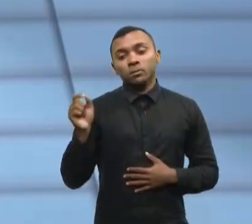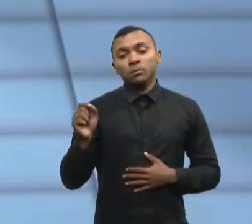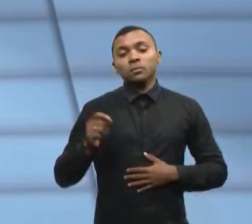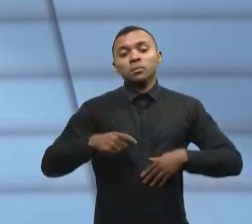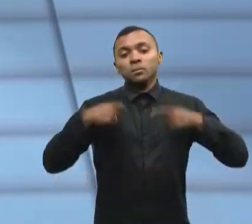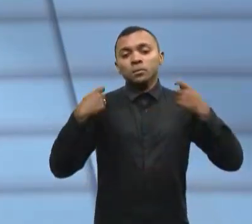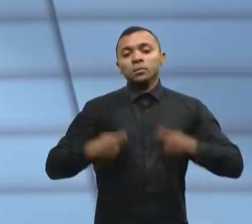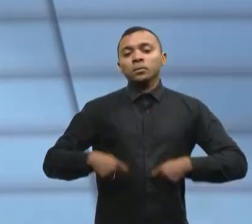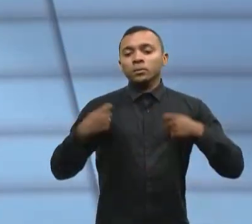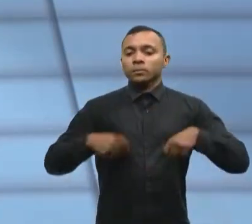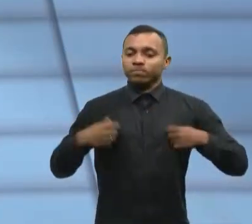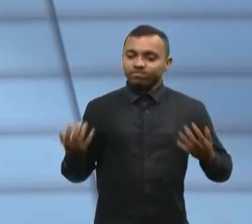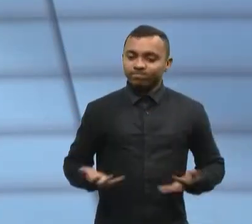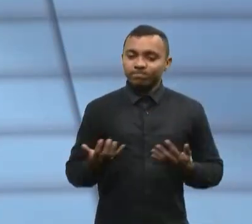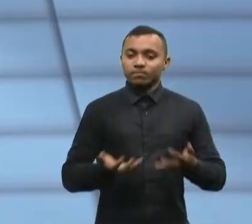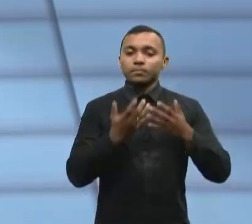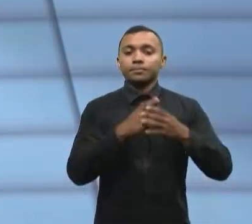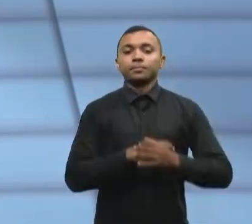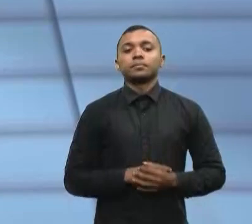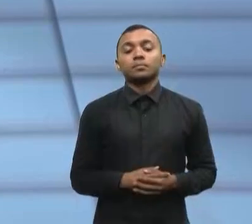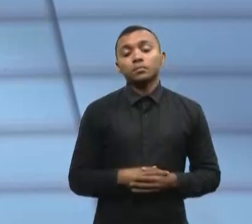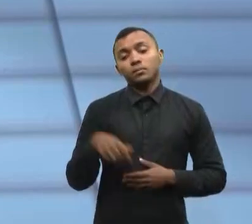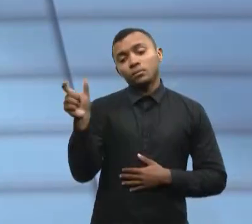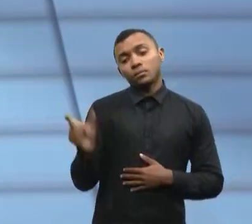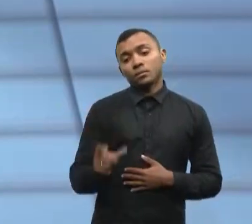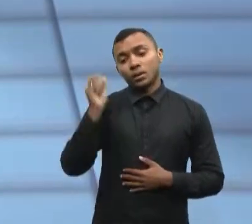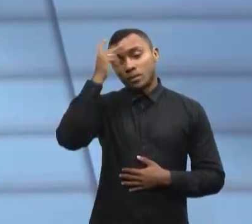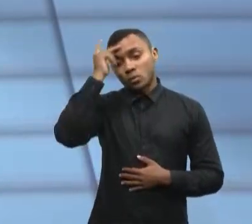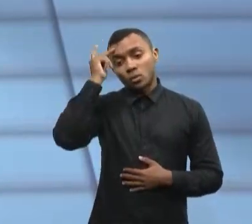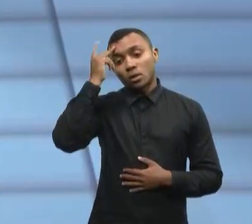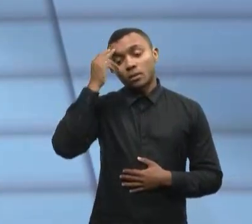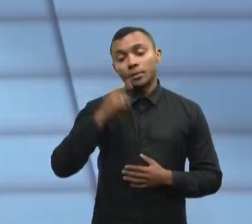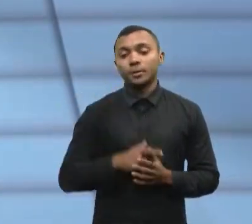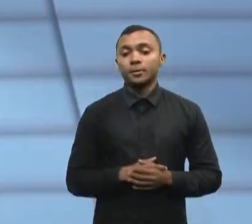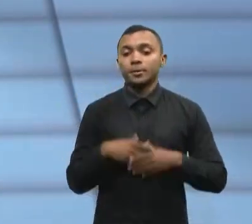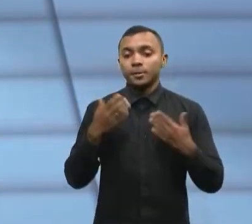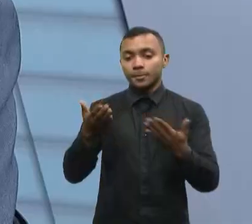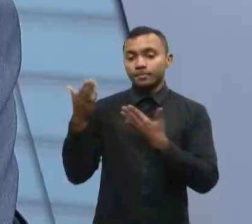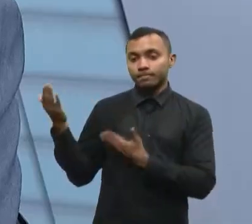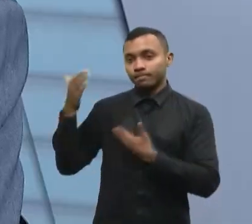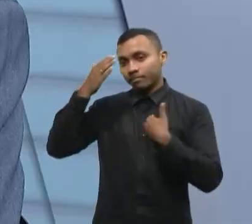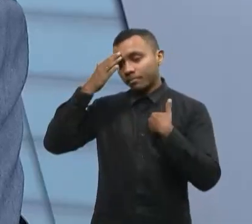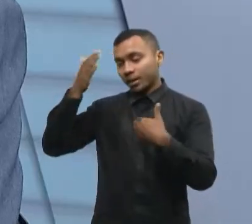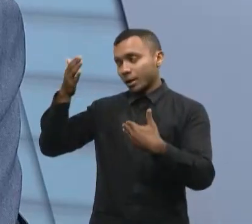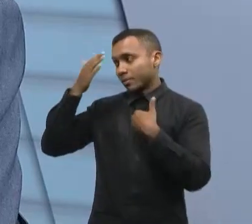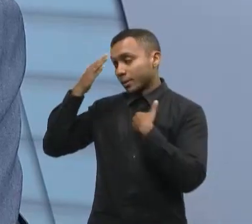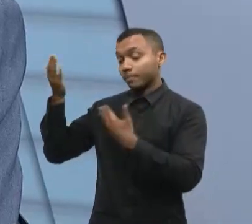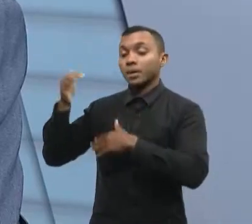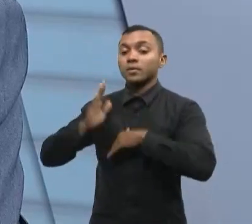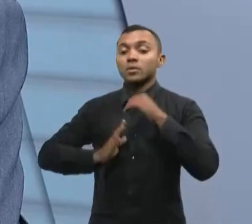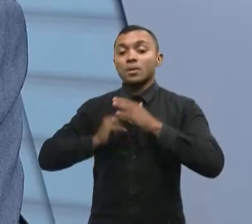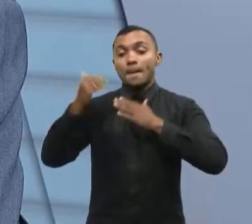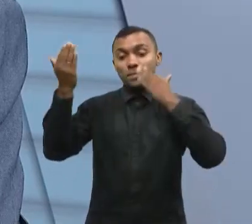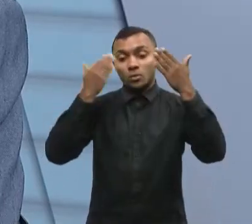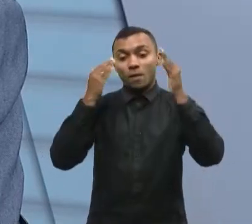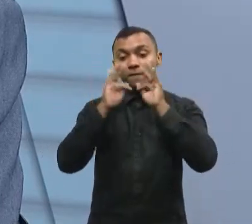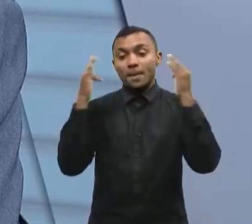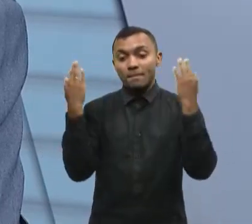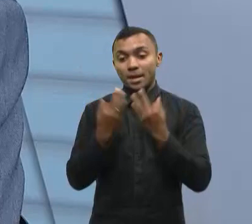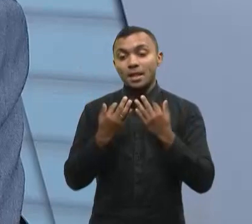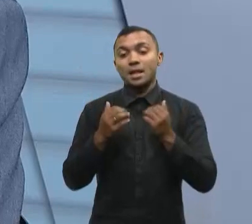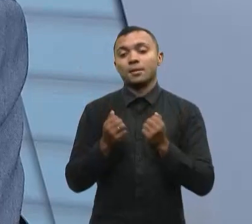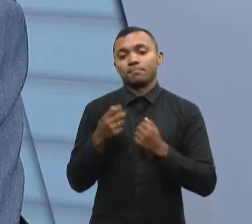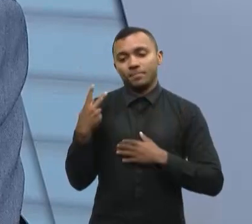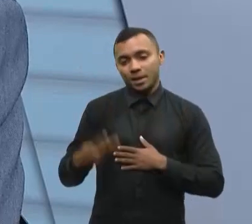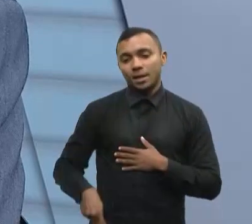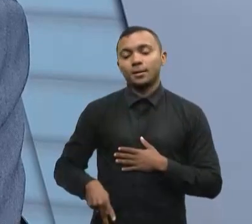precisa de uma estimulação específica. Mas é uma pessoa. É uma pessoa. Renata Soares, muito obrigado. A Renata é psicóloga da família lá do Ciadi, aqui da